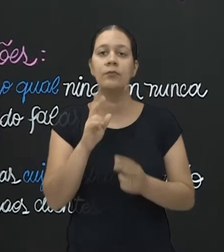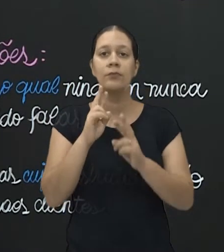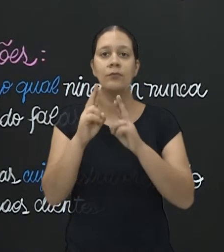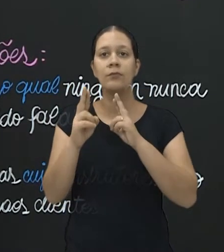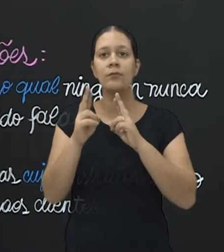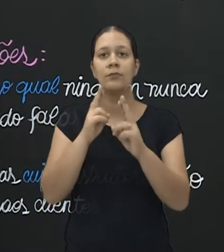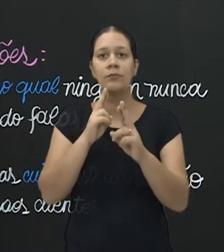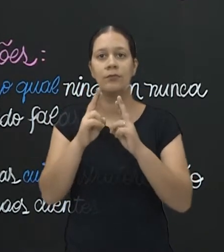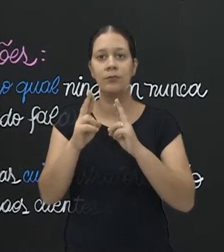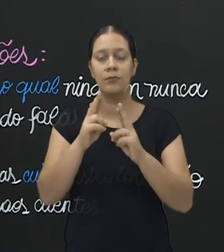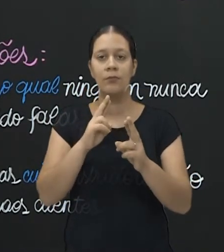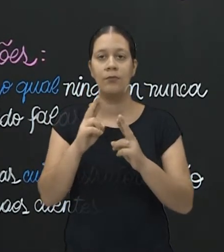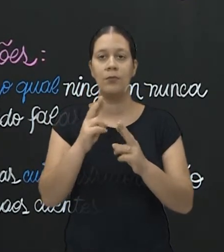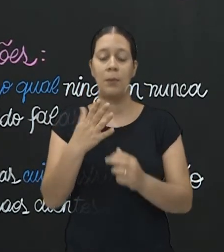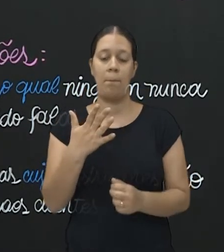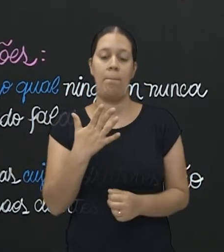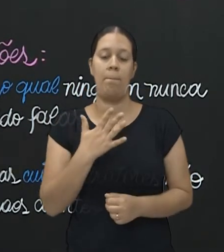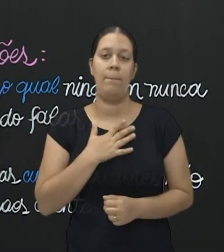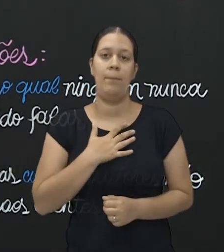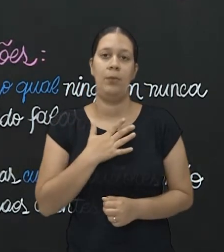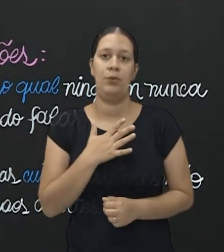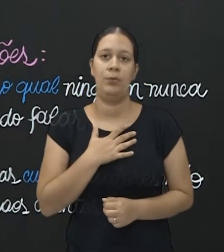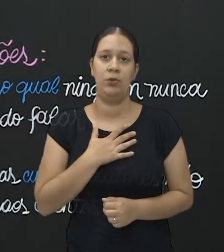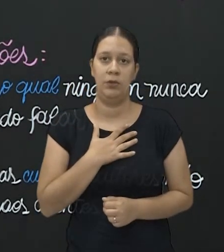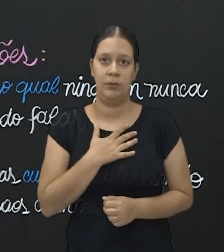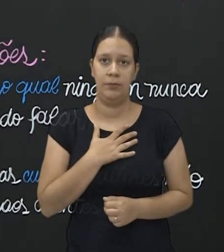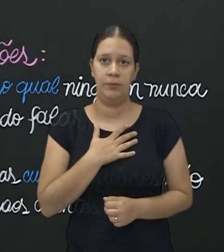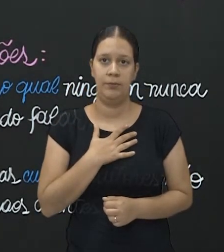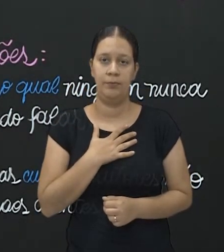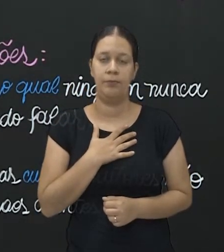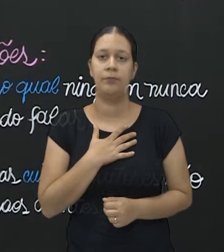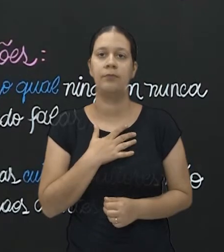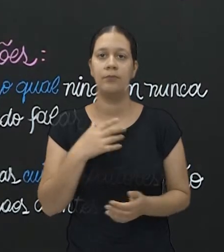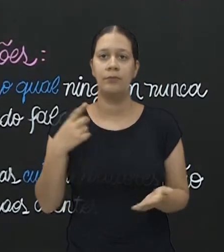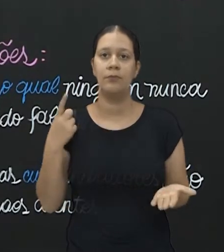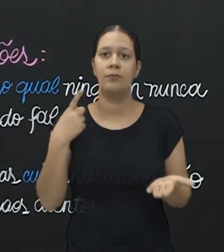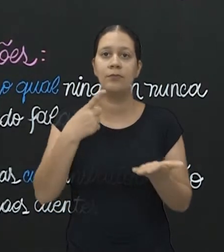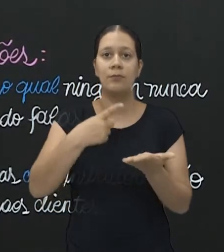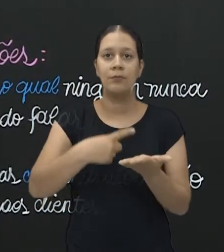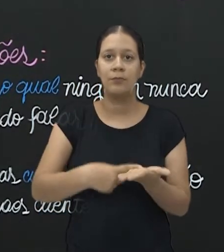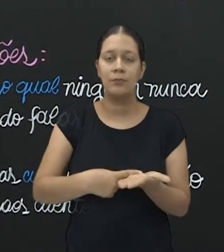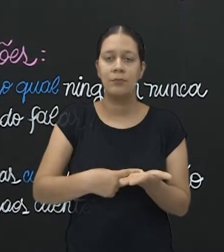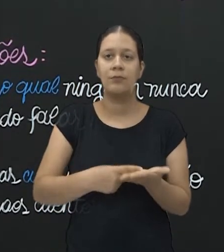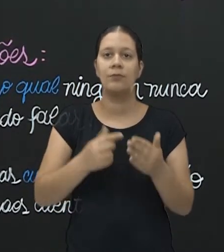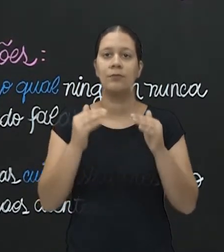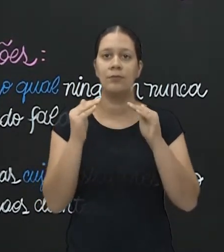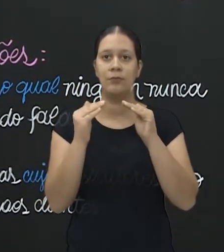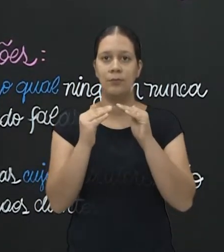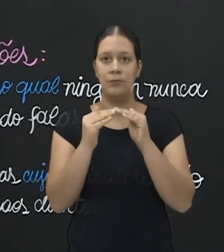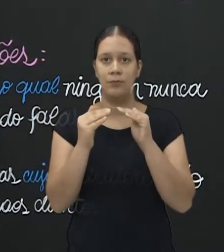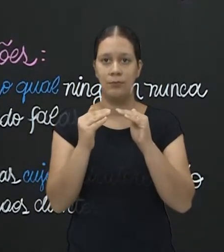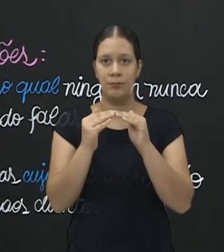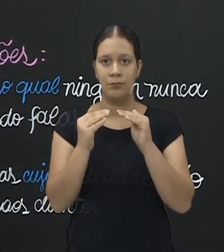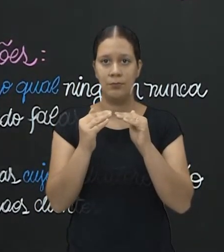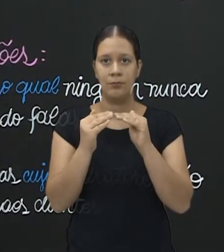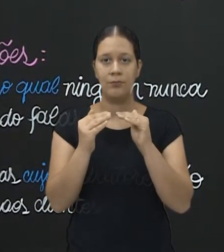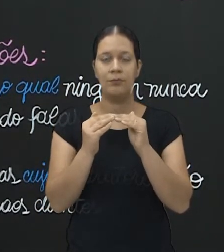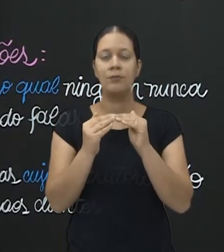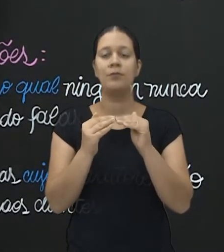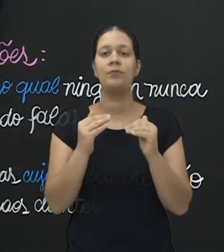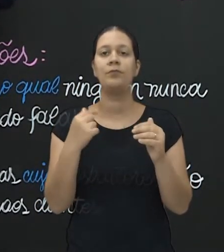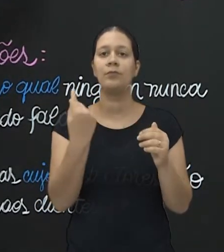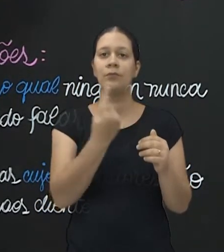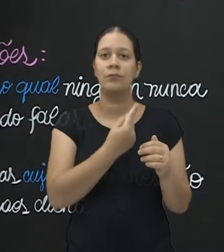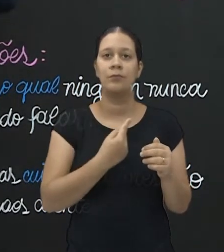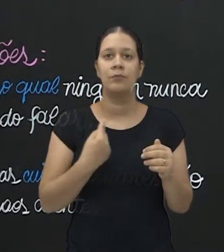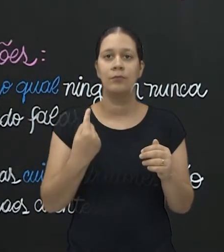de posse. Essa relação de posse é marcada também por uma concordância, porque, como a gente percebe,